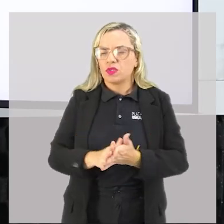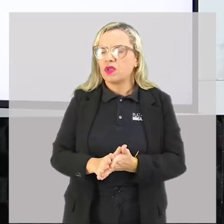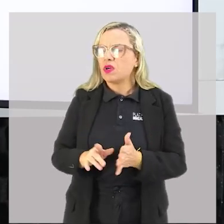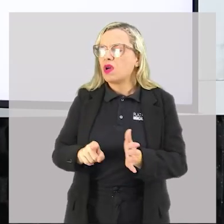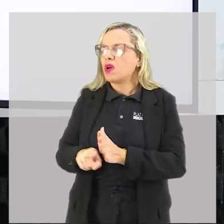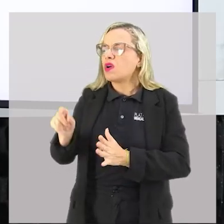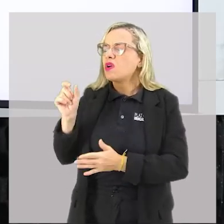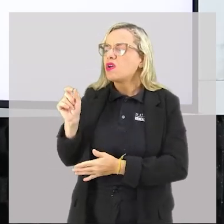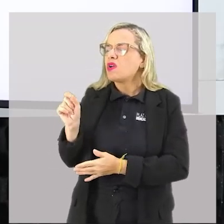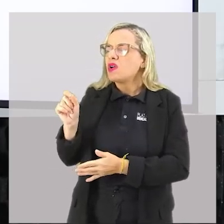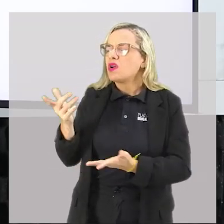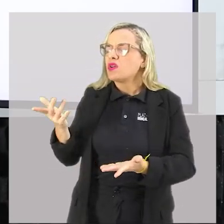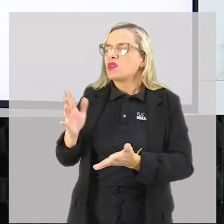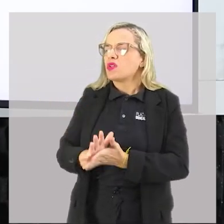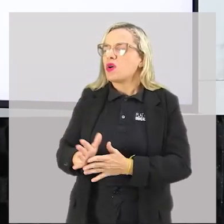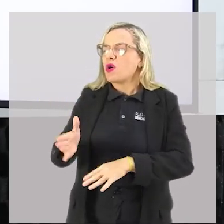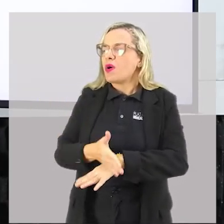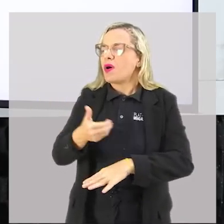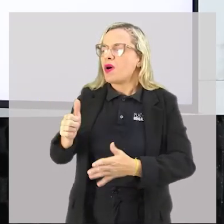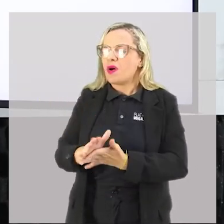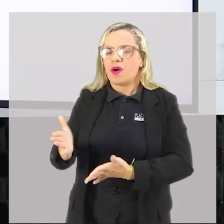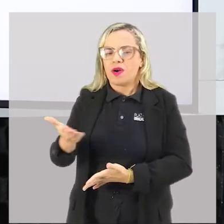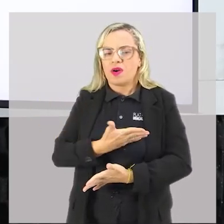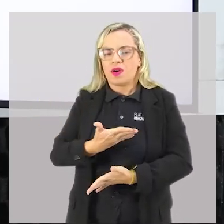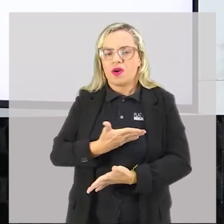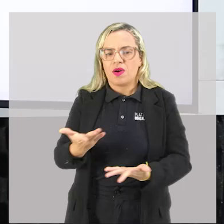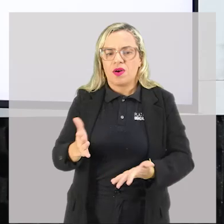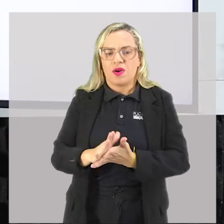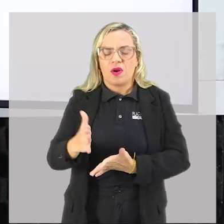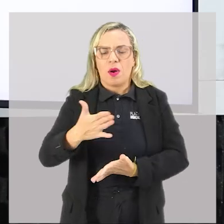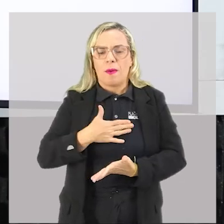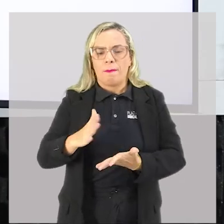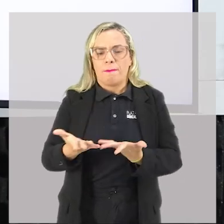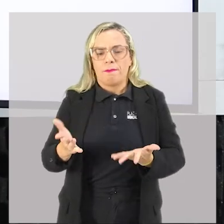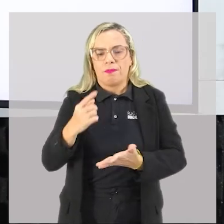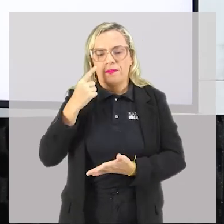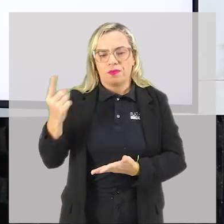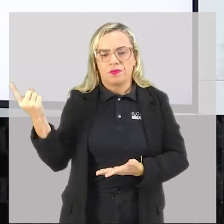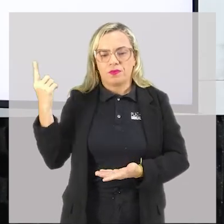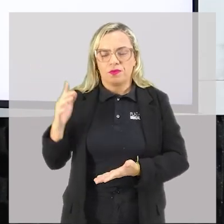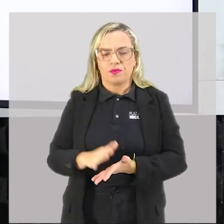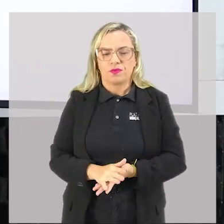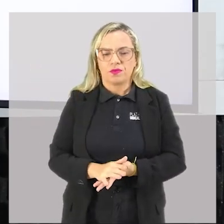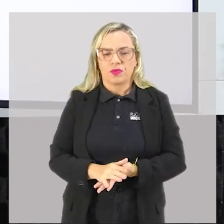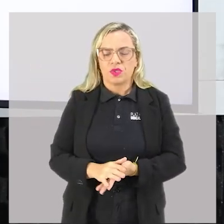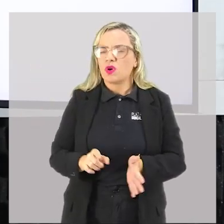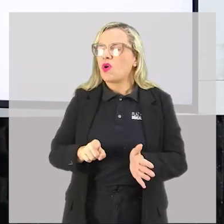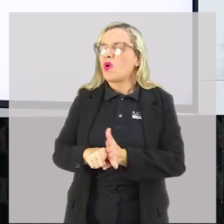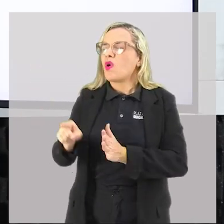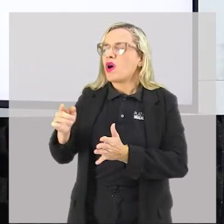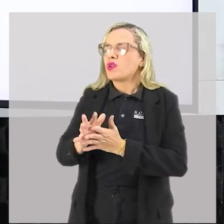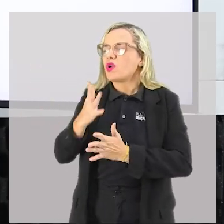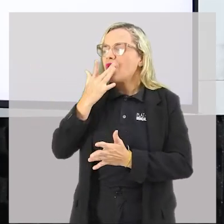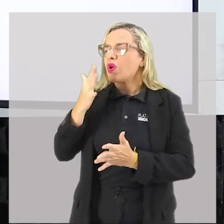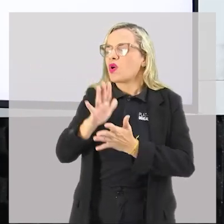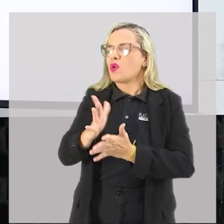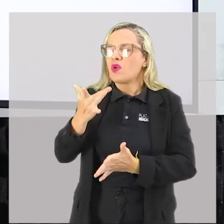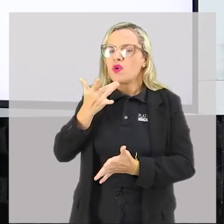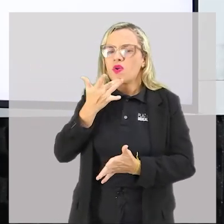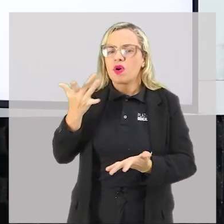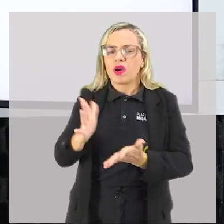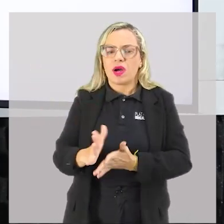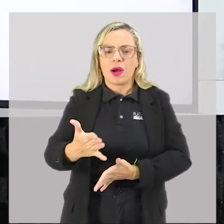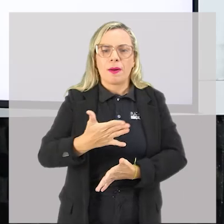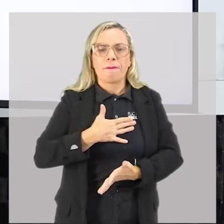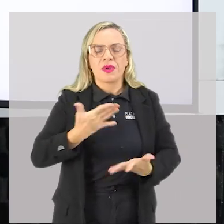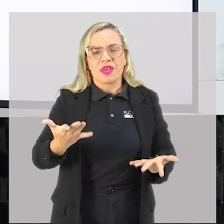melhor amigo? Então você pode colocar ou melhor amiga. Favorite color. Qual é a sua cor favorita? Qual é a minha cor